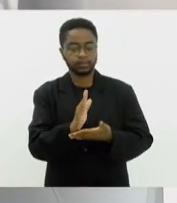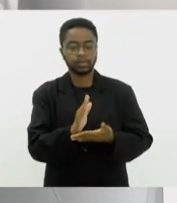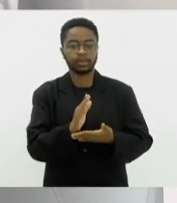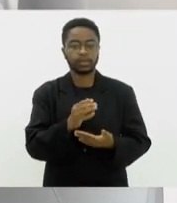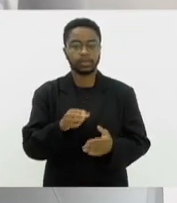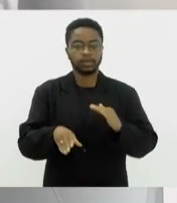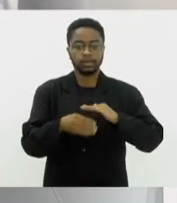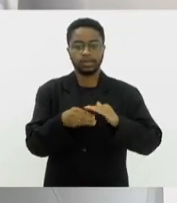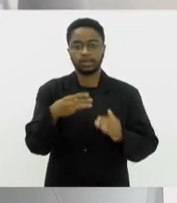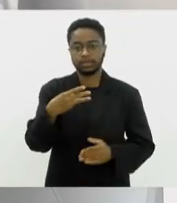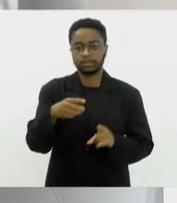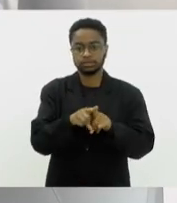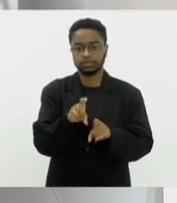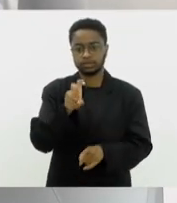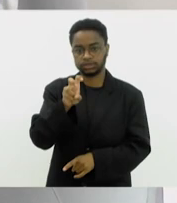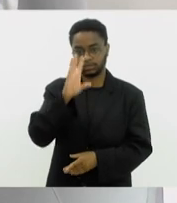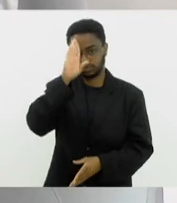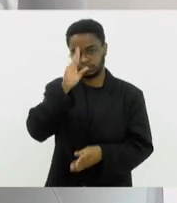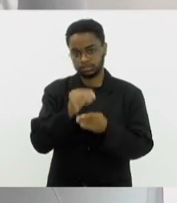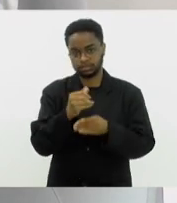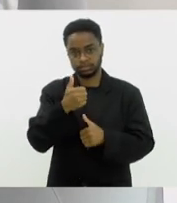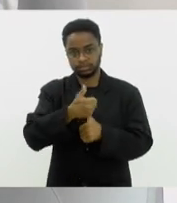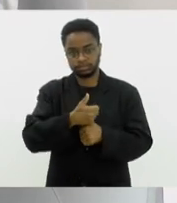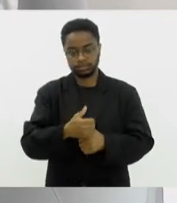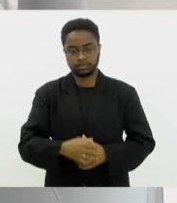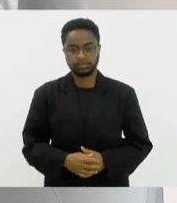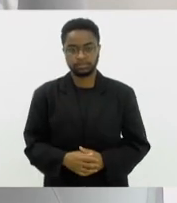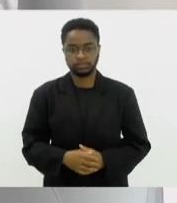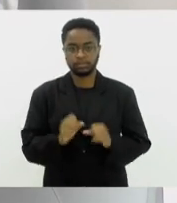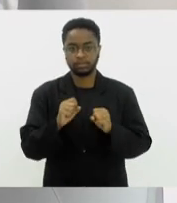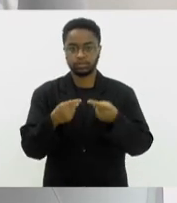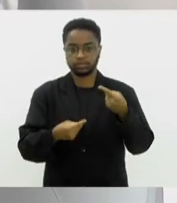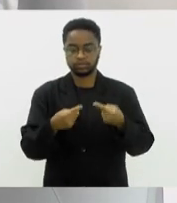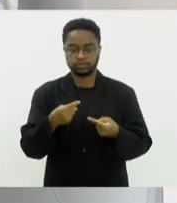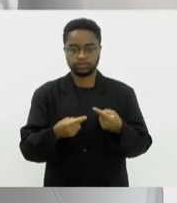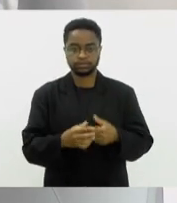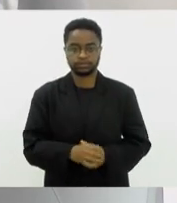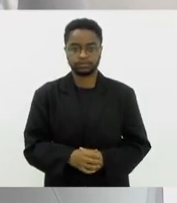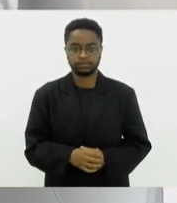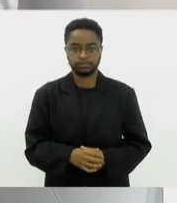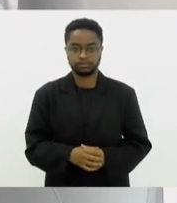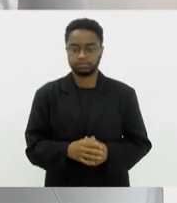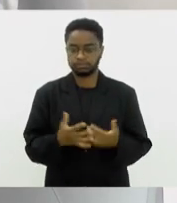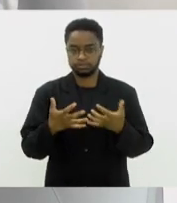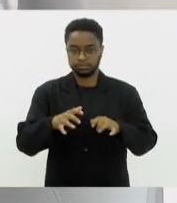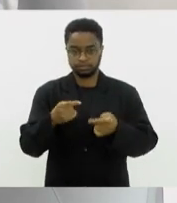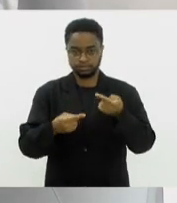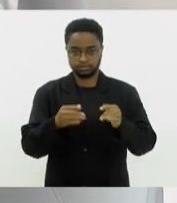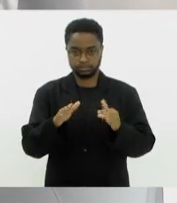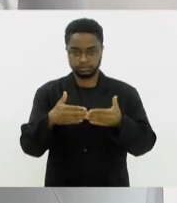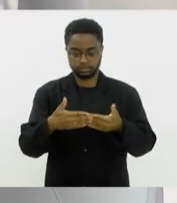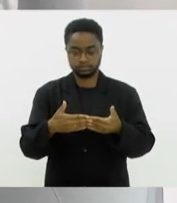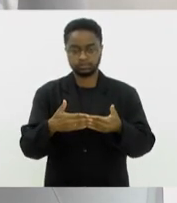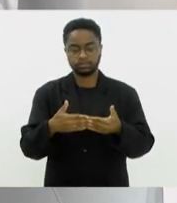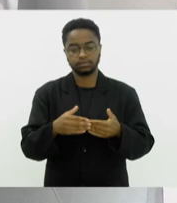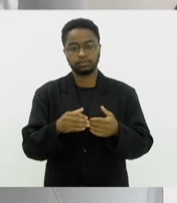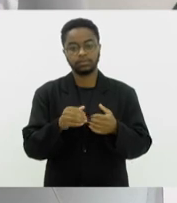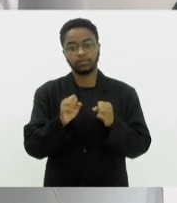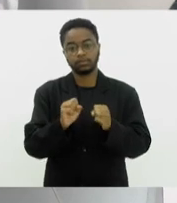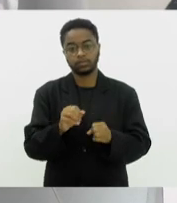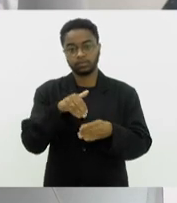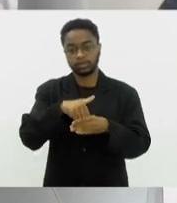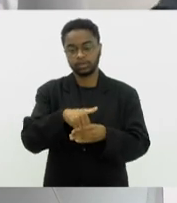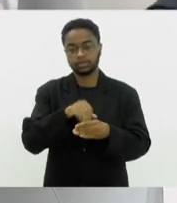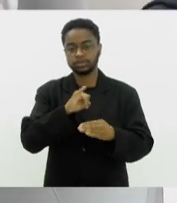e 5, concluindo por substitutivo. Em discussão. Não havendo quem queira discutir, encerrada a discussão.